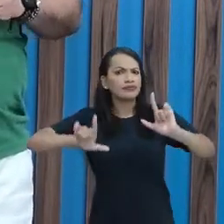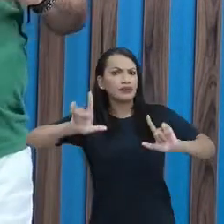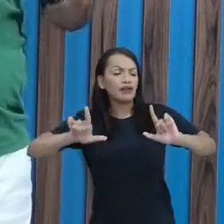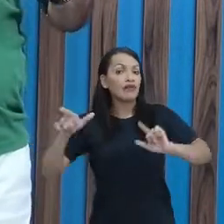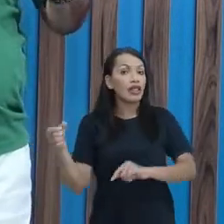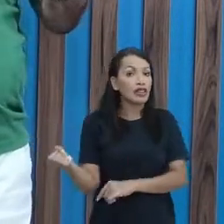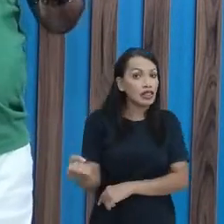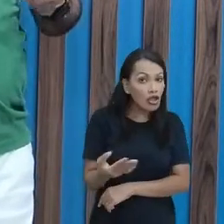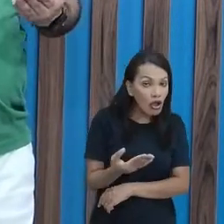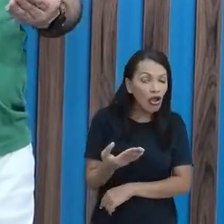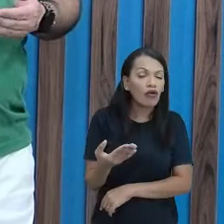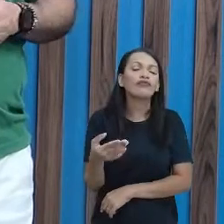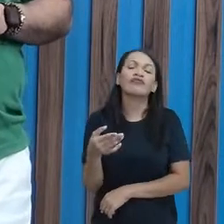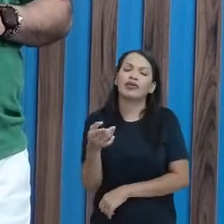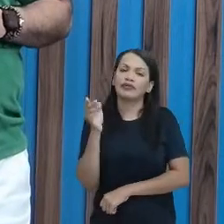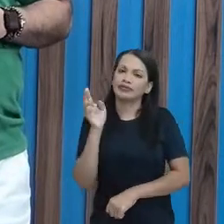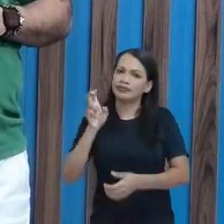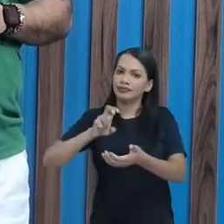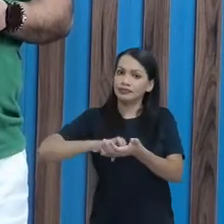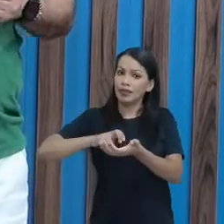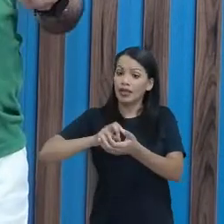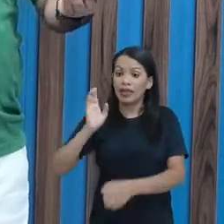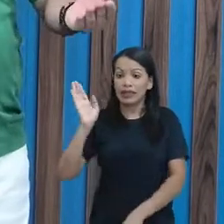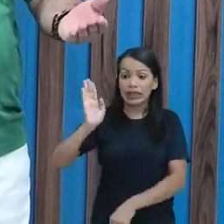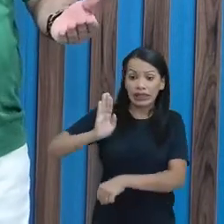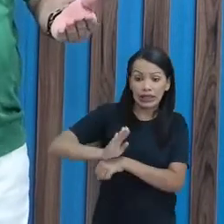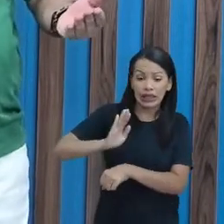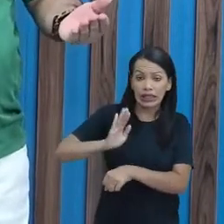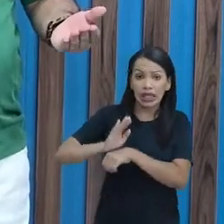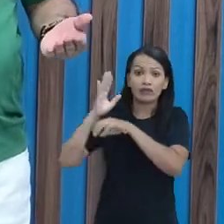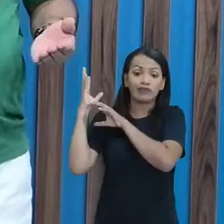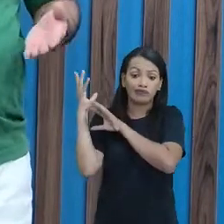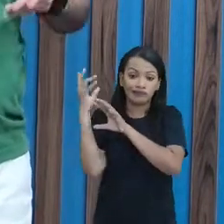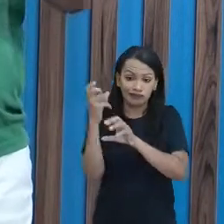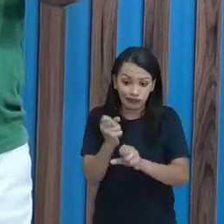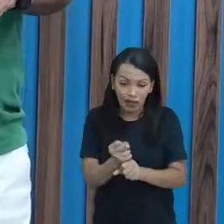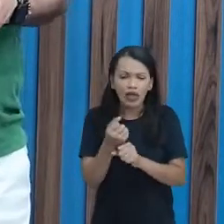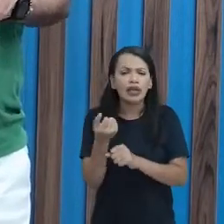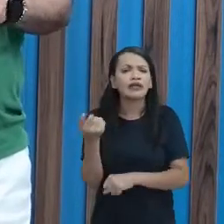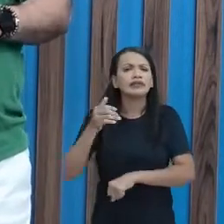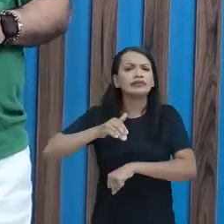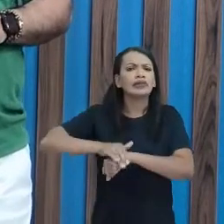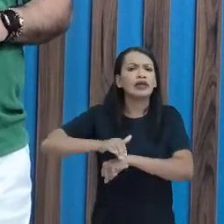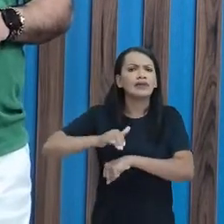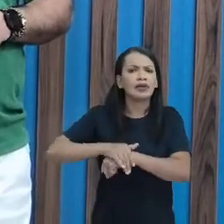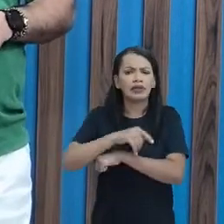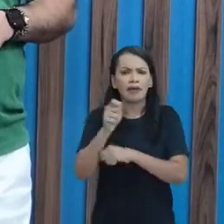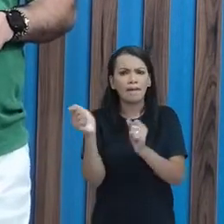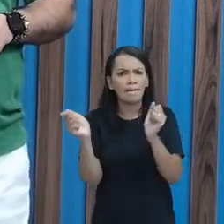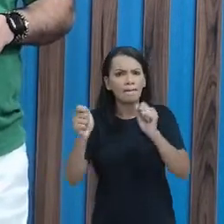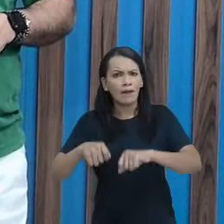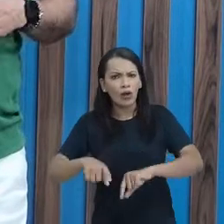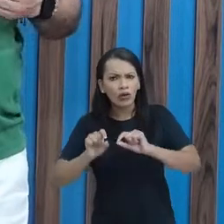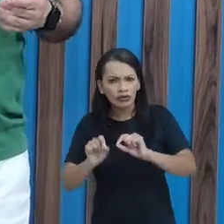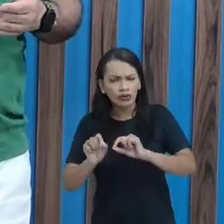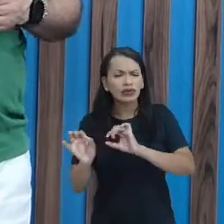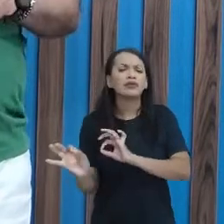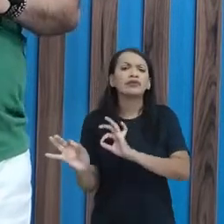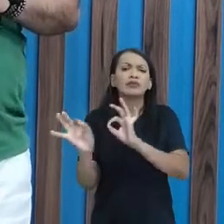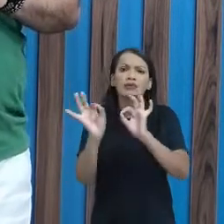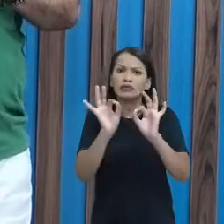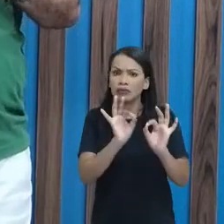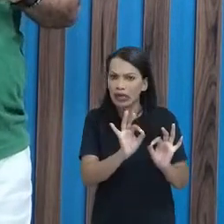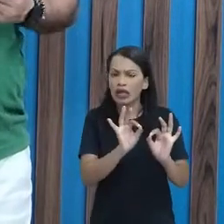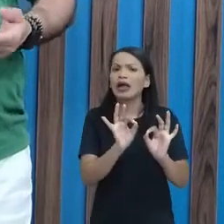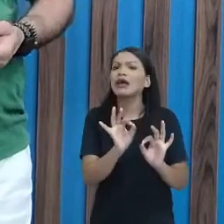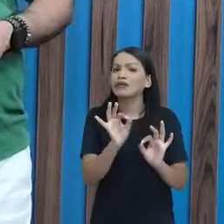No turno seguinte ela é reprisada e a depender da situação você já pode estar até assistindo na reprise, né, da aula.